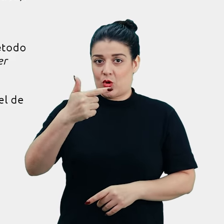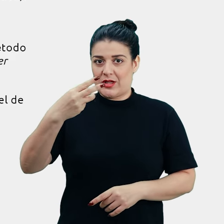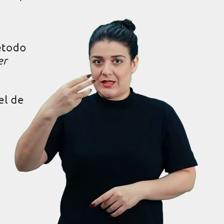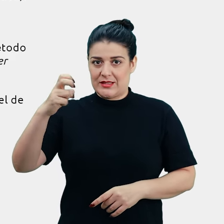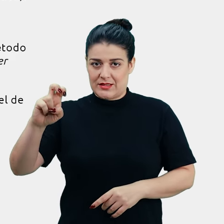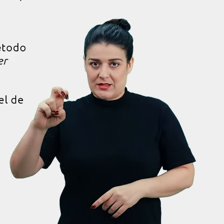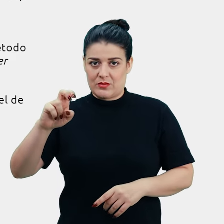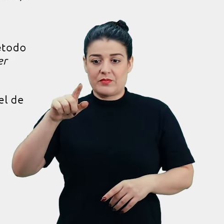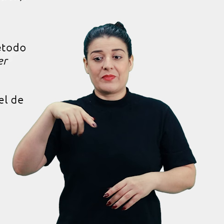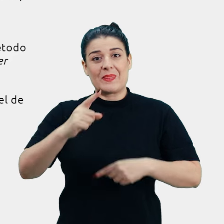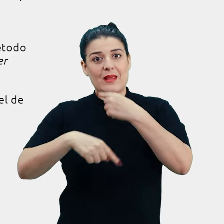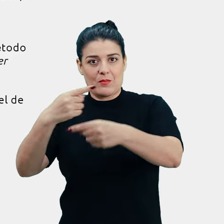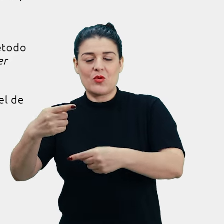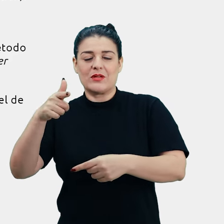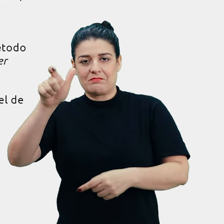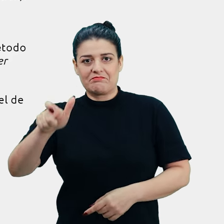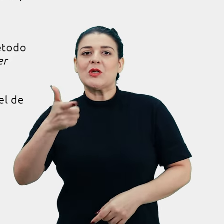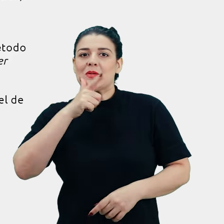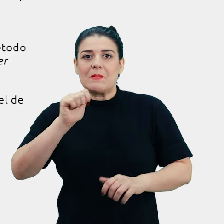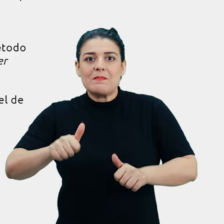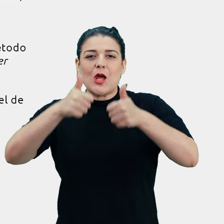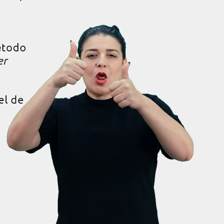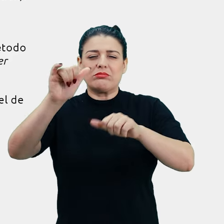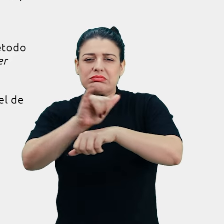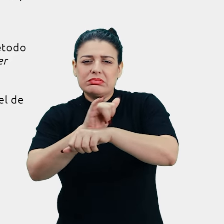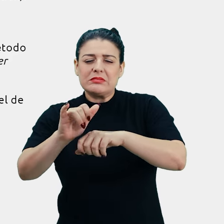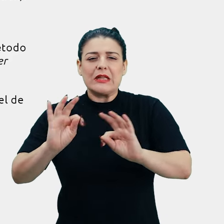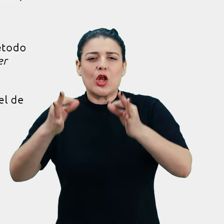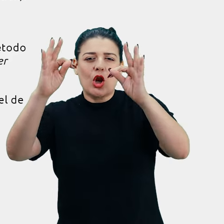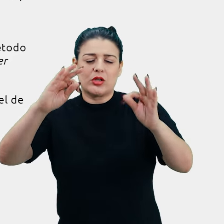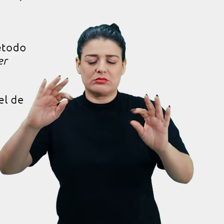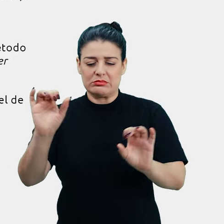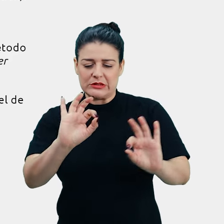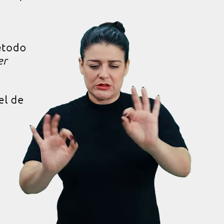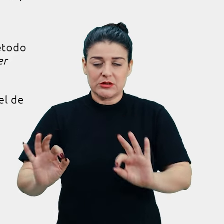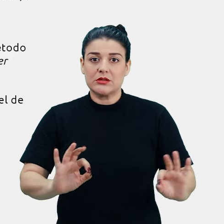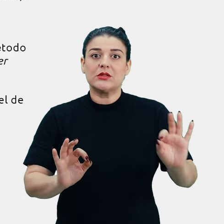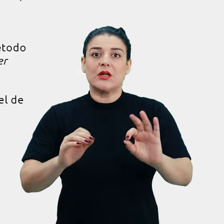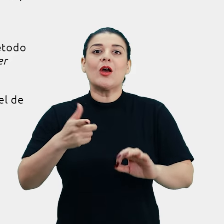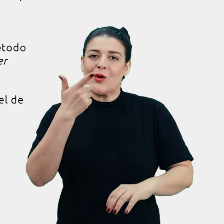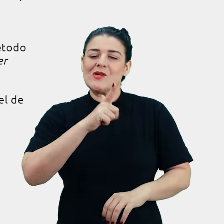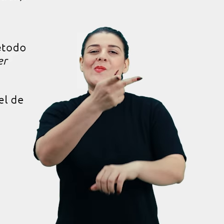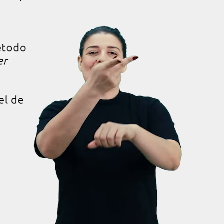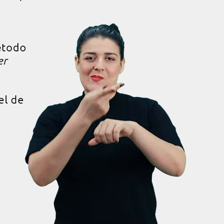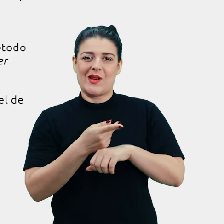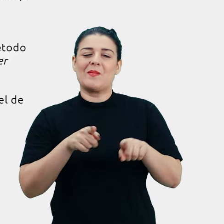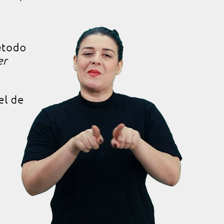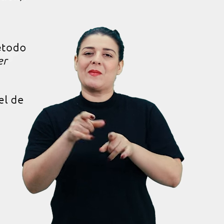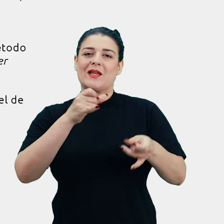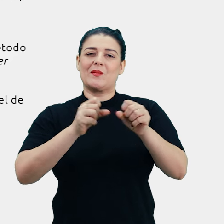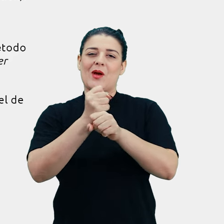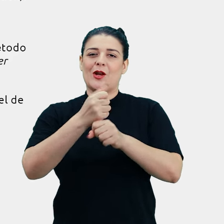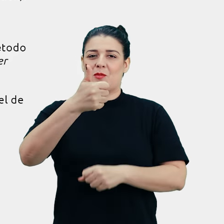ele desenvolveu e melhorou esse espectrômetro de massas, tá? E isso também conferiu a ele um prêmio Nobel de Química lá